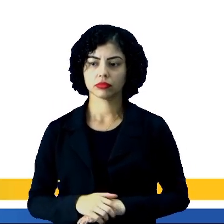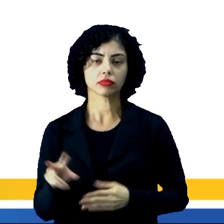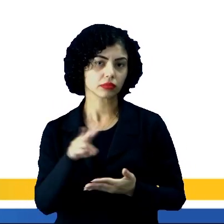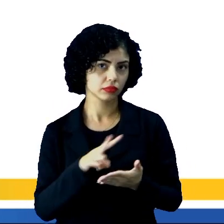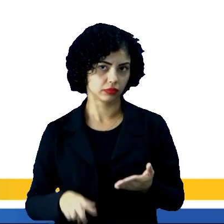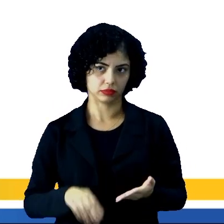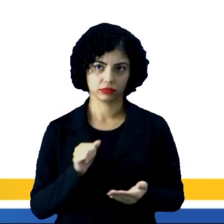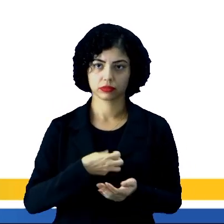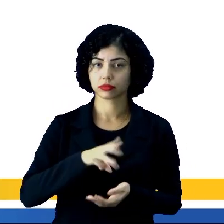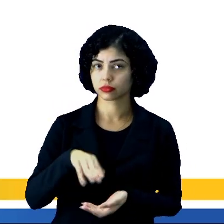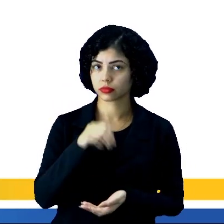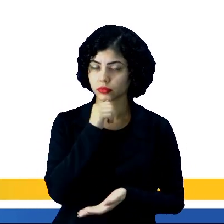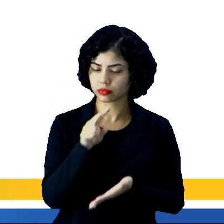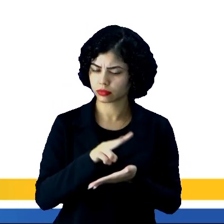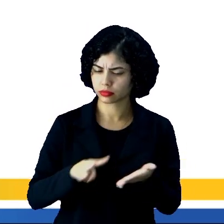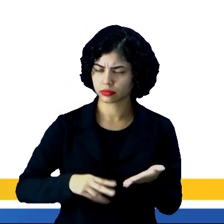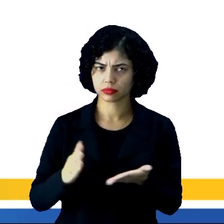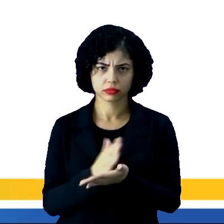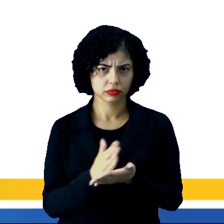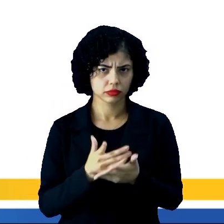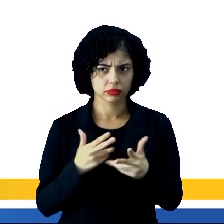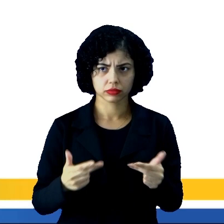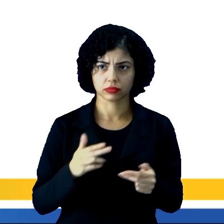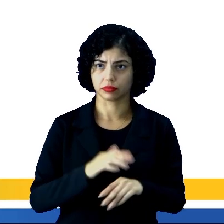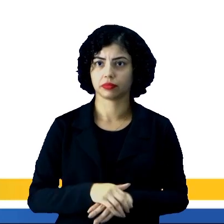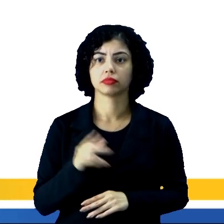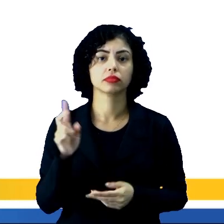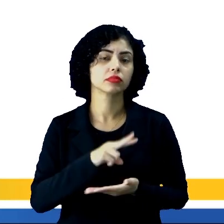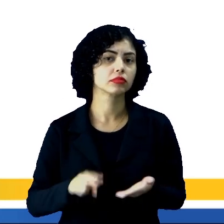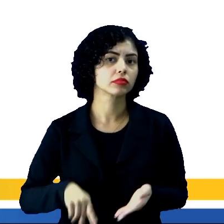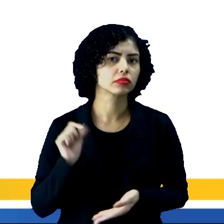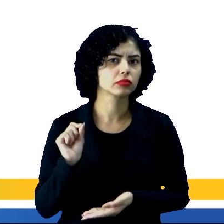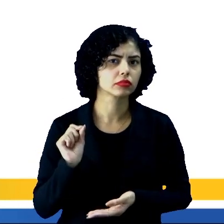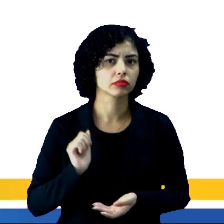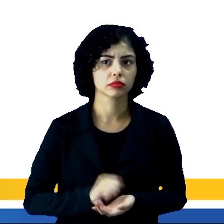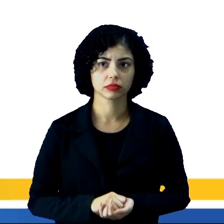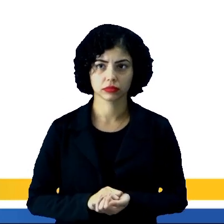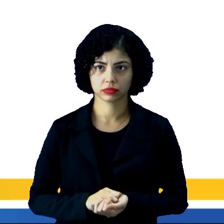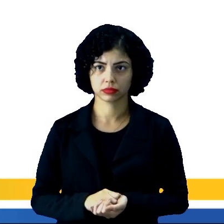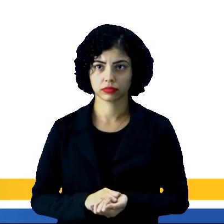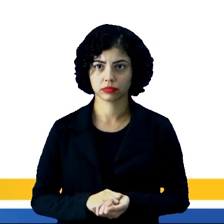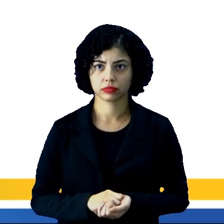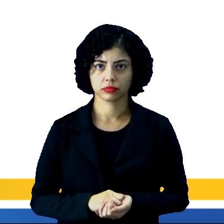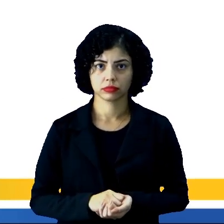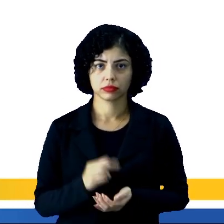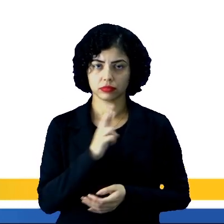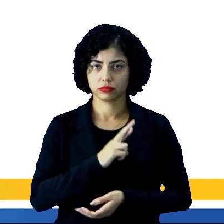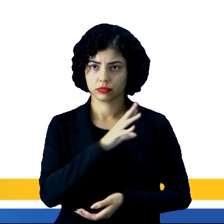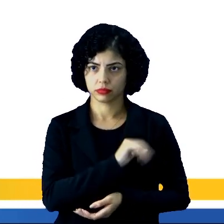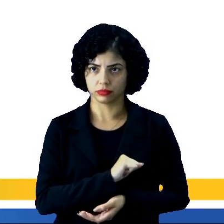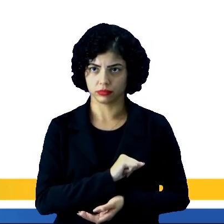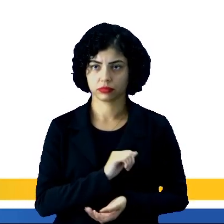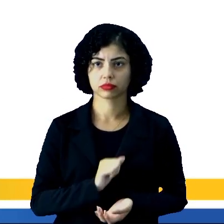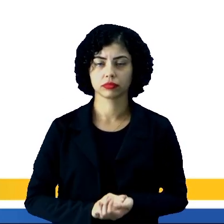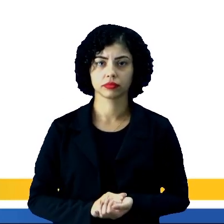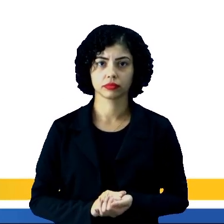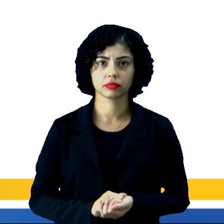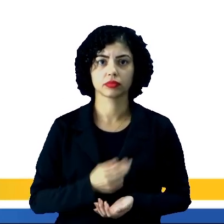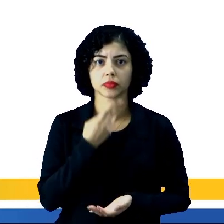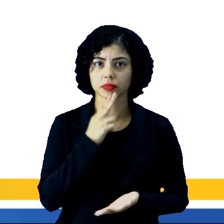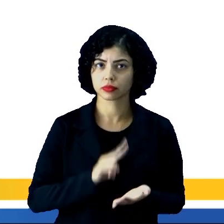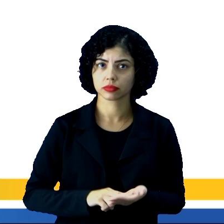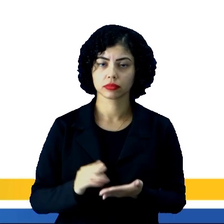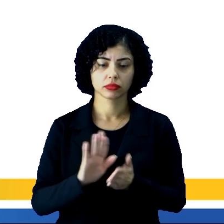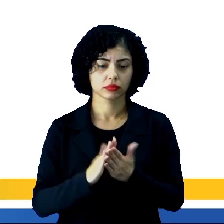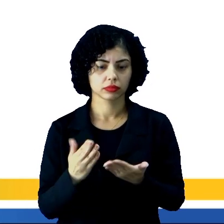lê quem lê algo né ler alguma coisa ler o que ler o que um romance né leu uma carta